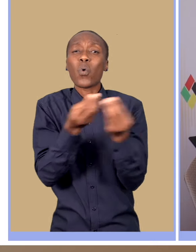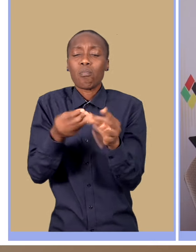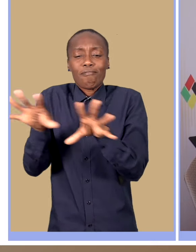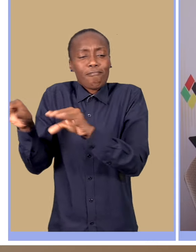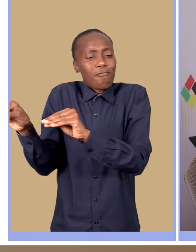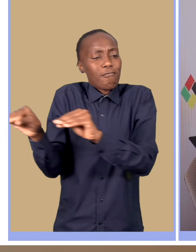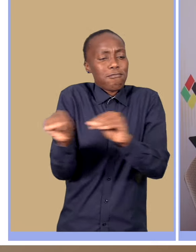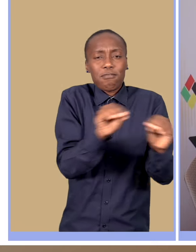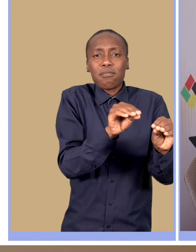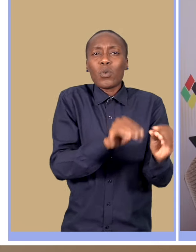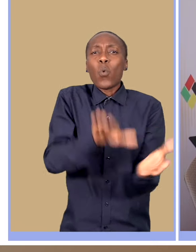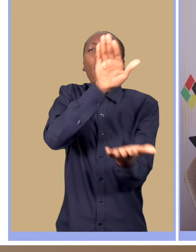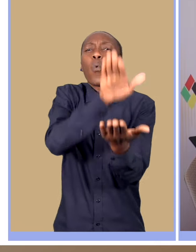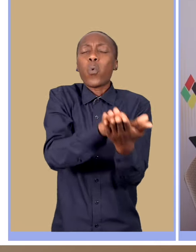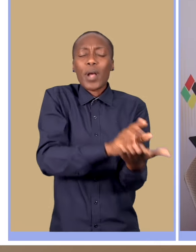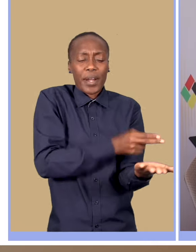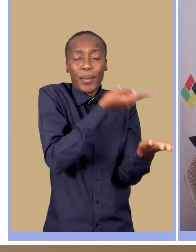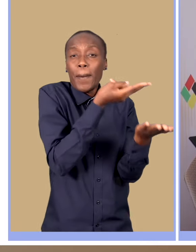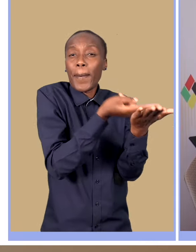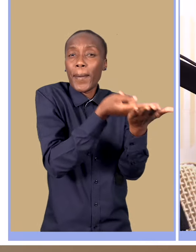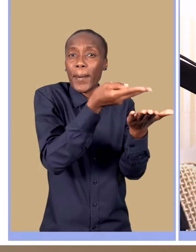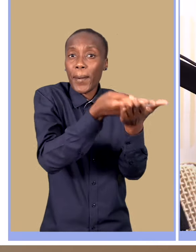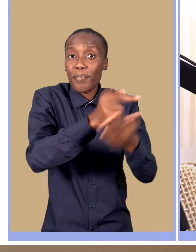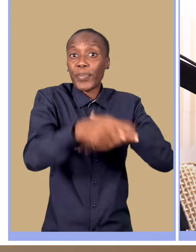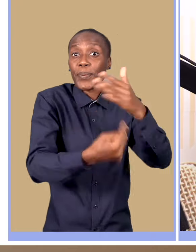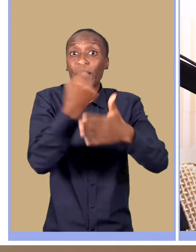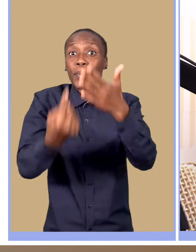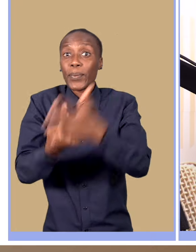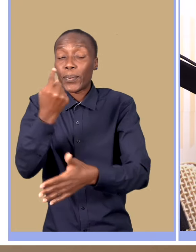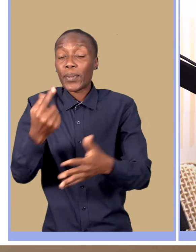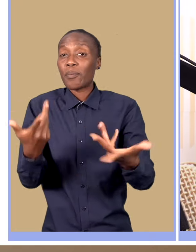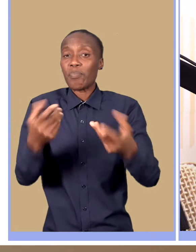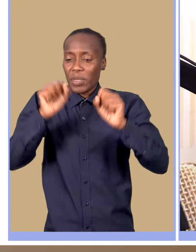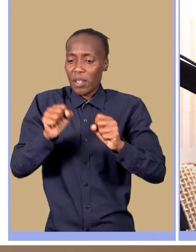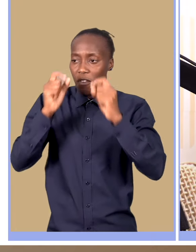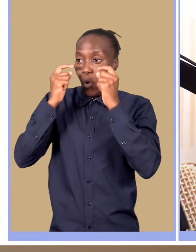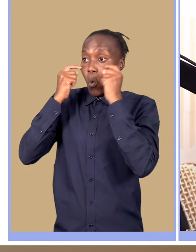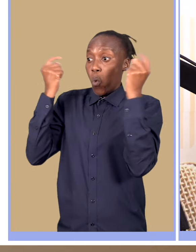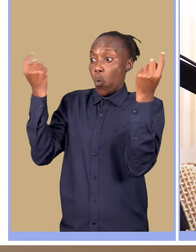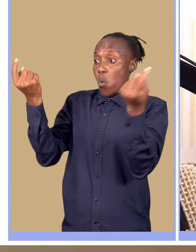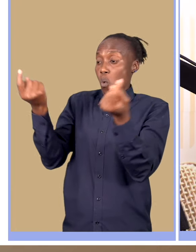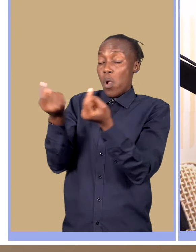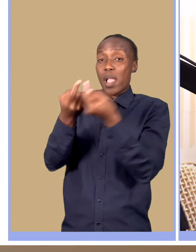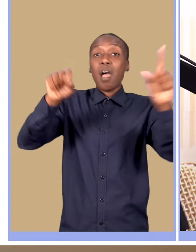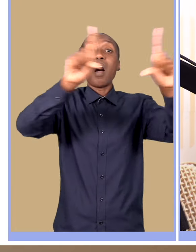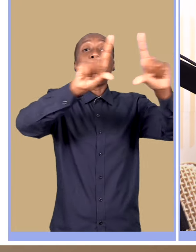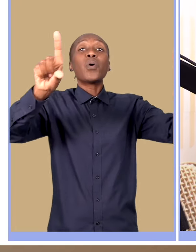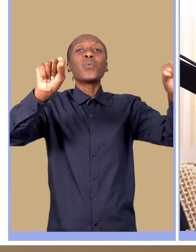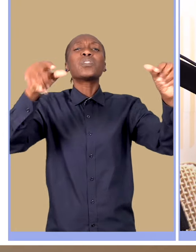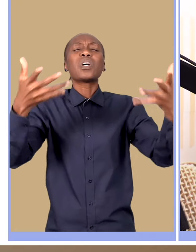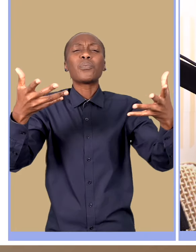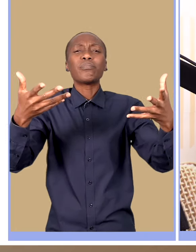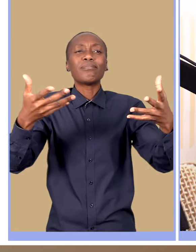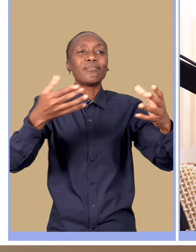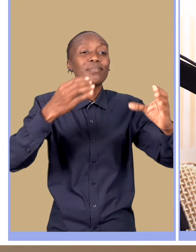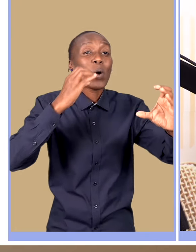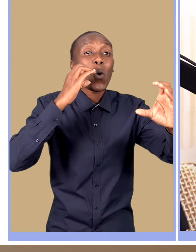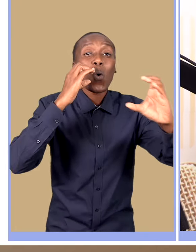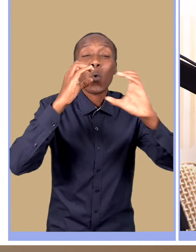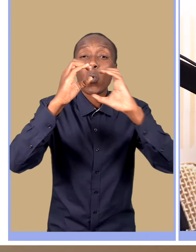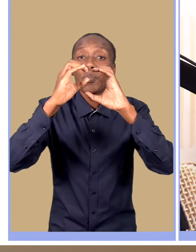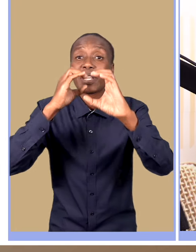de alocação, de mobilidade dessas pessoas afetadas tinha que olhar para esta questão em particular, sim, que é